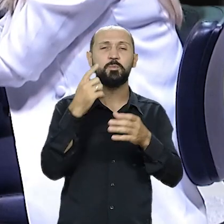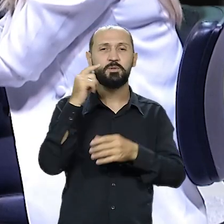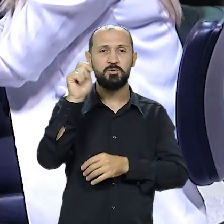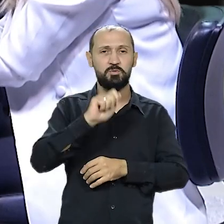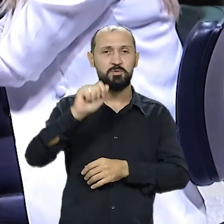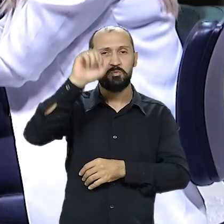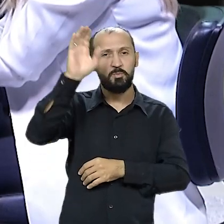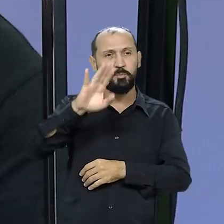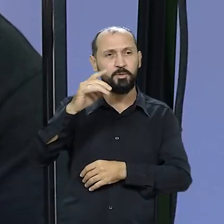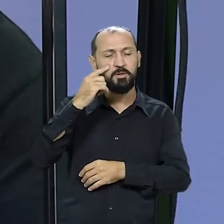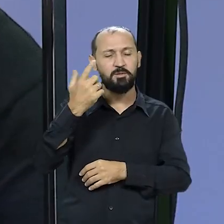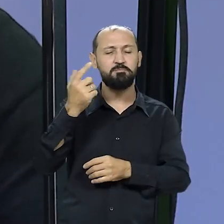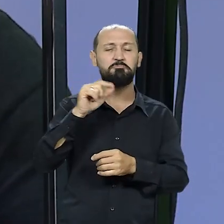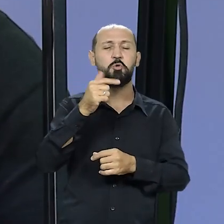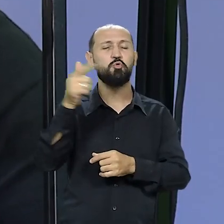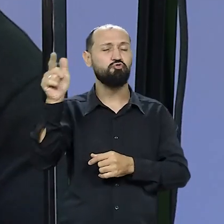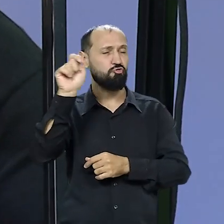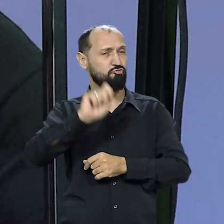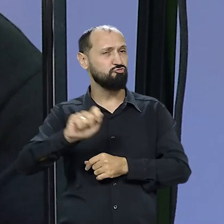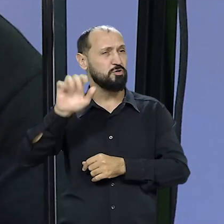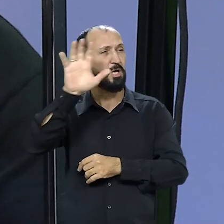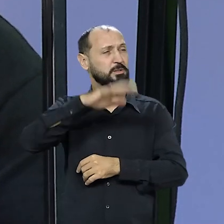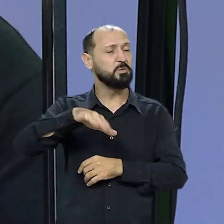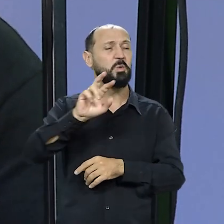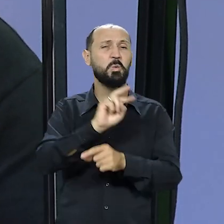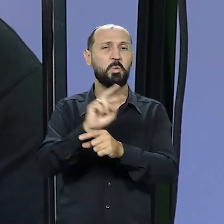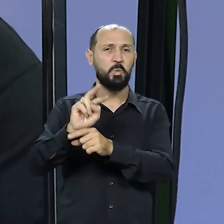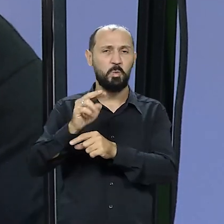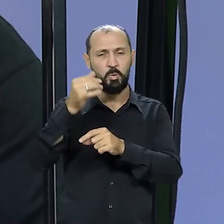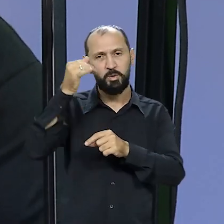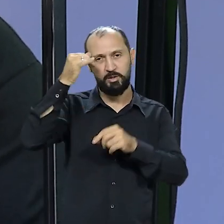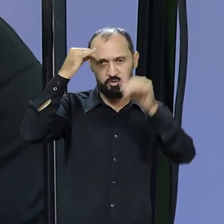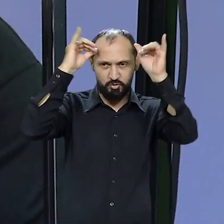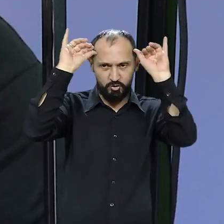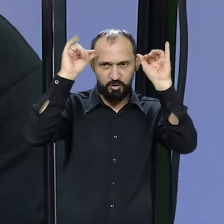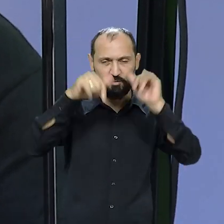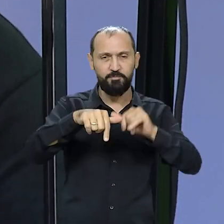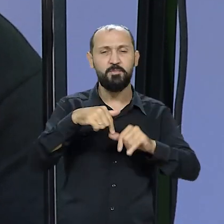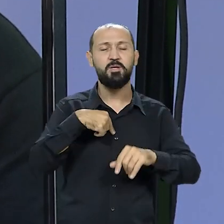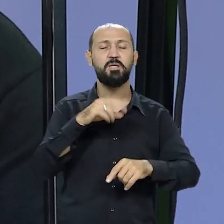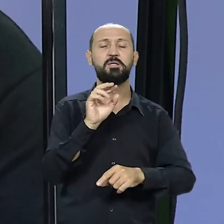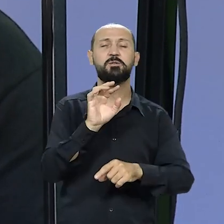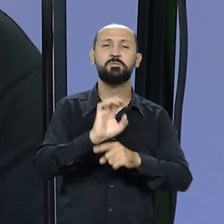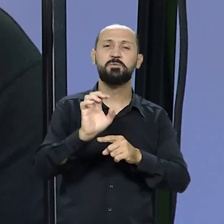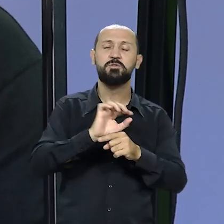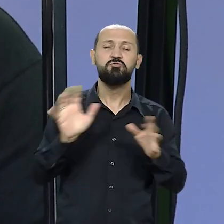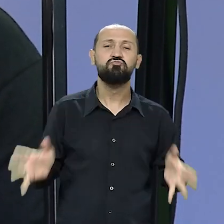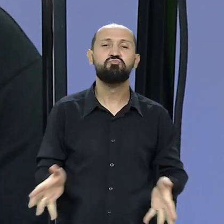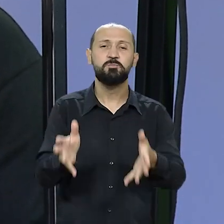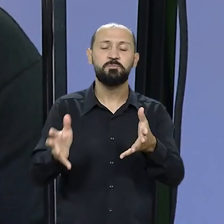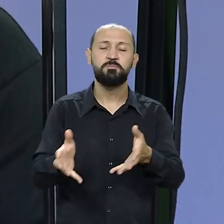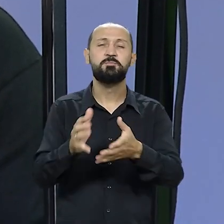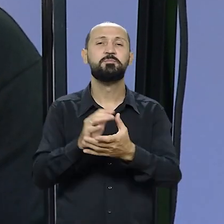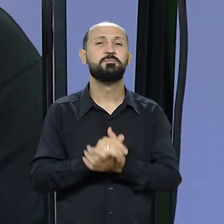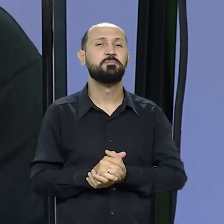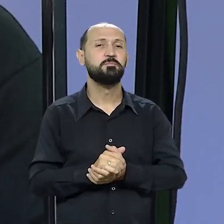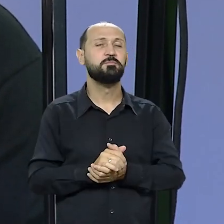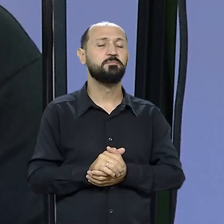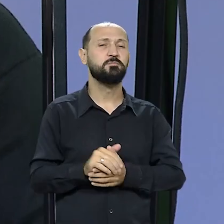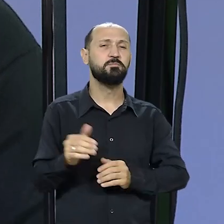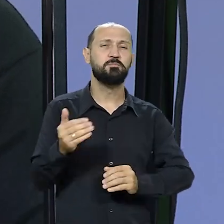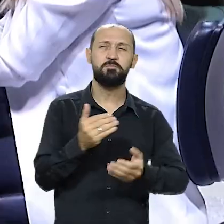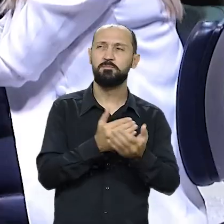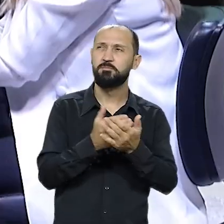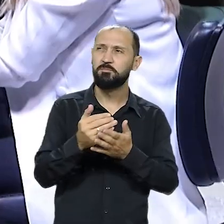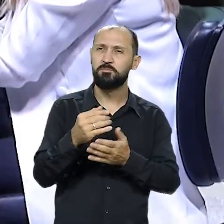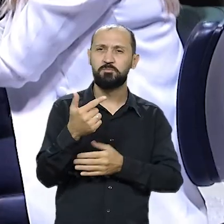braço da Associação Nacional. Como tem a BCZ e outras associações de gado, tem a Girolando, E aqui no estado a gente faz o fomento dessa raça.